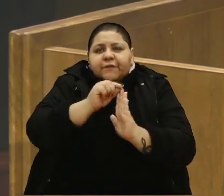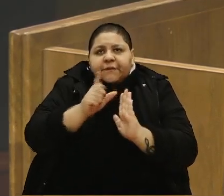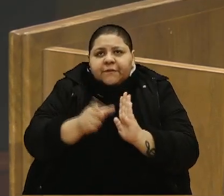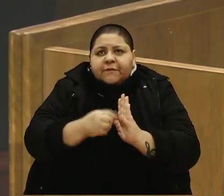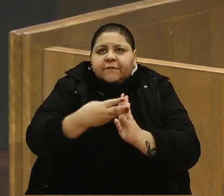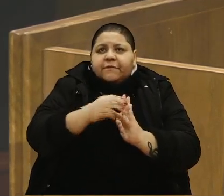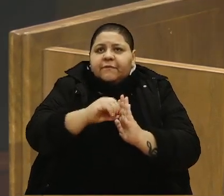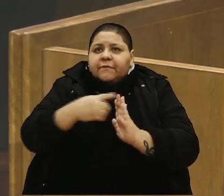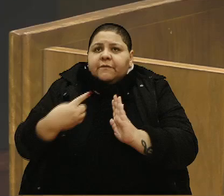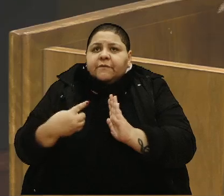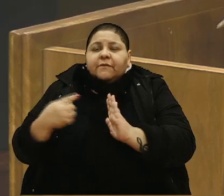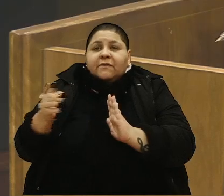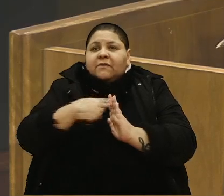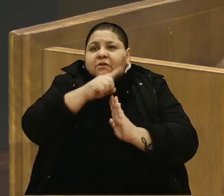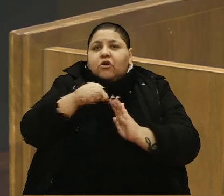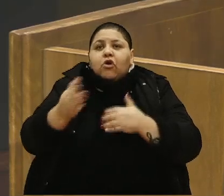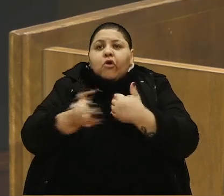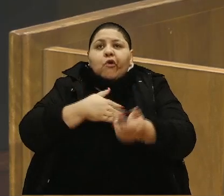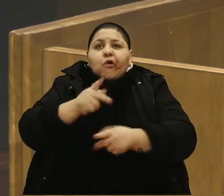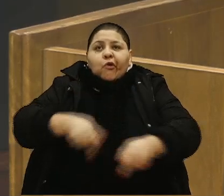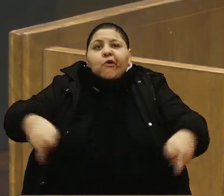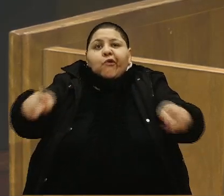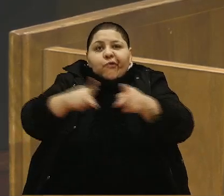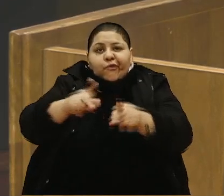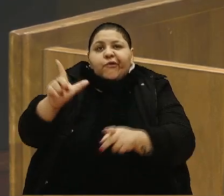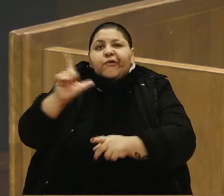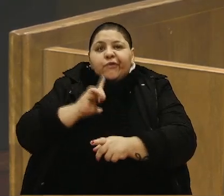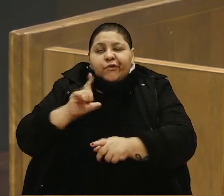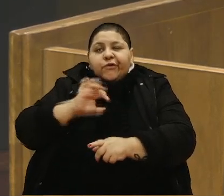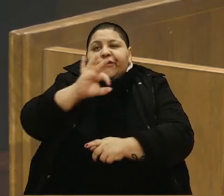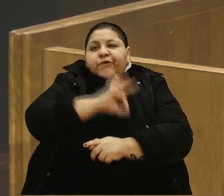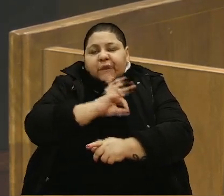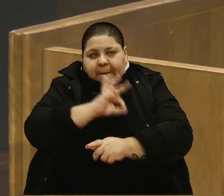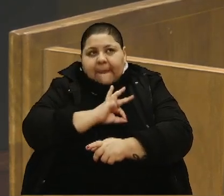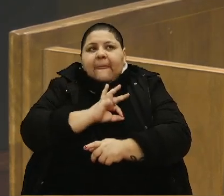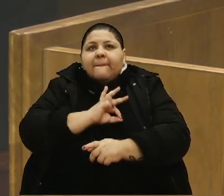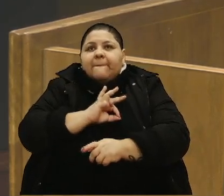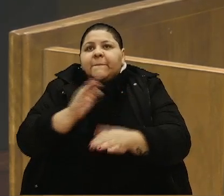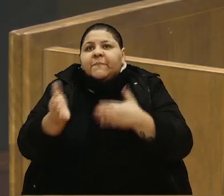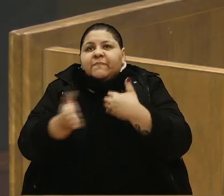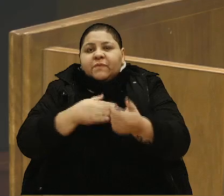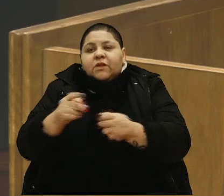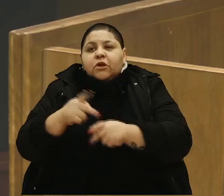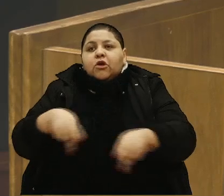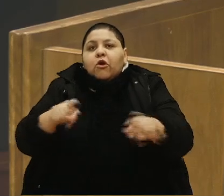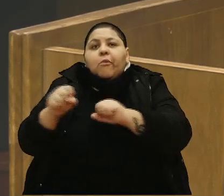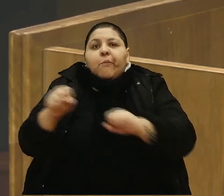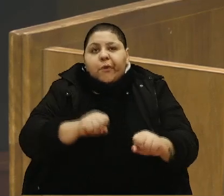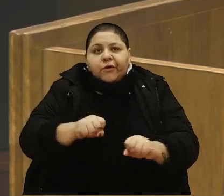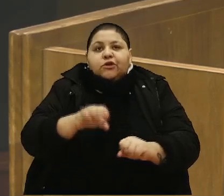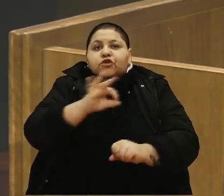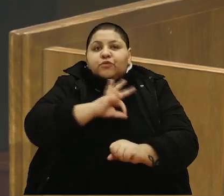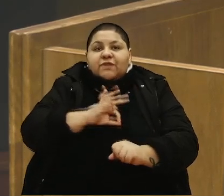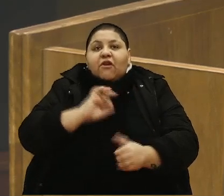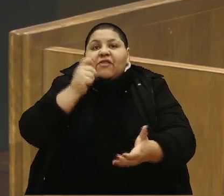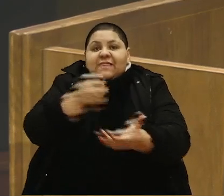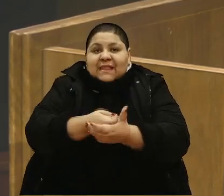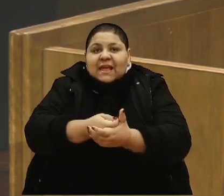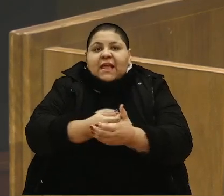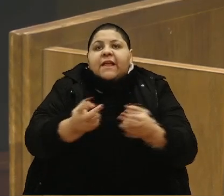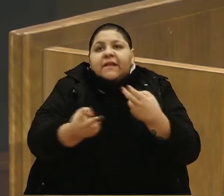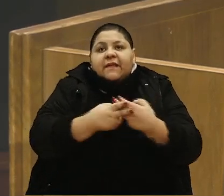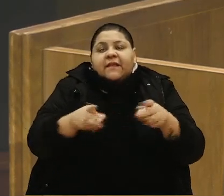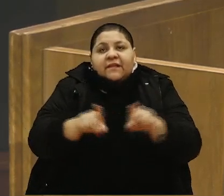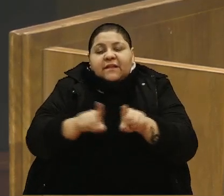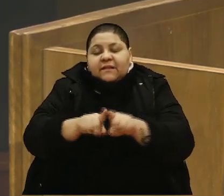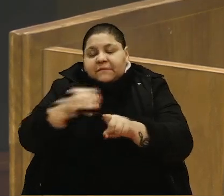não revogaram ainda, qualquer um do povo deve e os policiais, qualquer um do povo pode e os policiais devem, né? Realizar a cadeia. E também